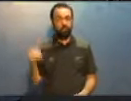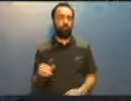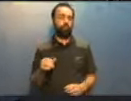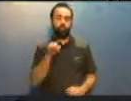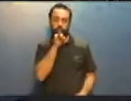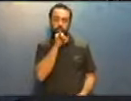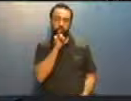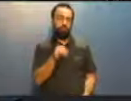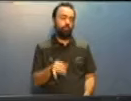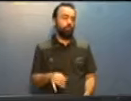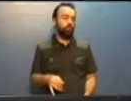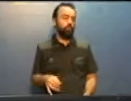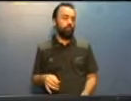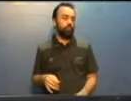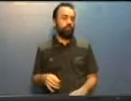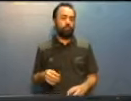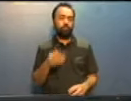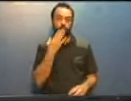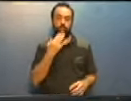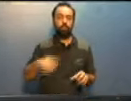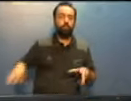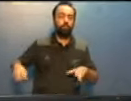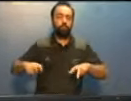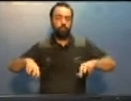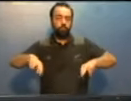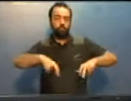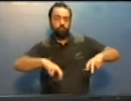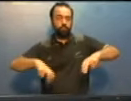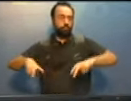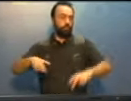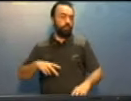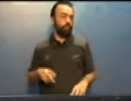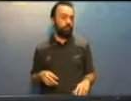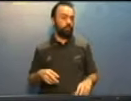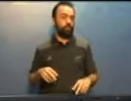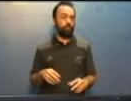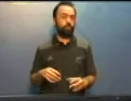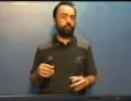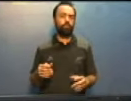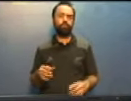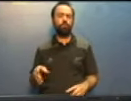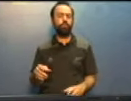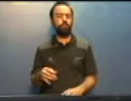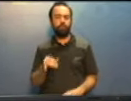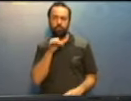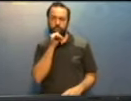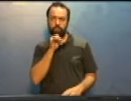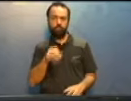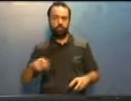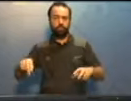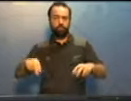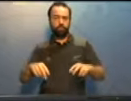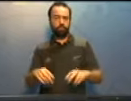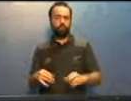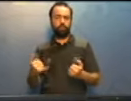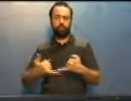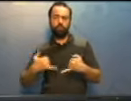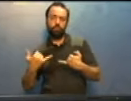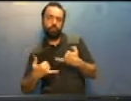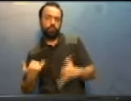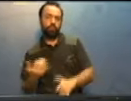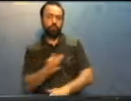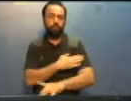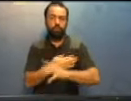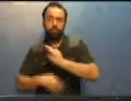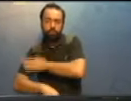Então aqui nós temos um exemplo, né? Então as crianças estão correndo aqui. Vamos imaginar que eles estão brincando de um pega-pega, por exemplo. Então eles precisam